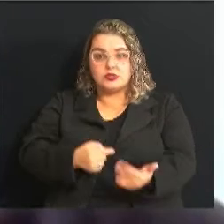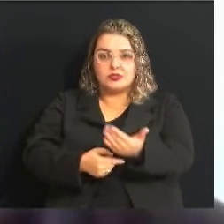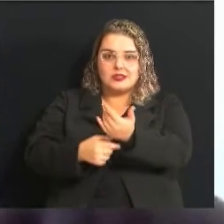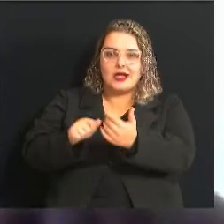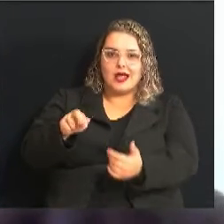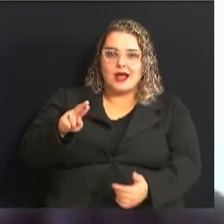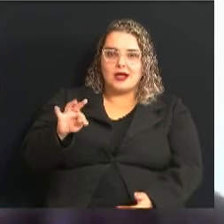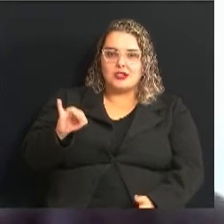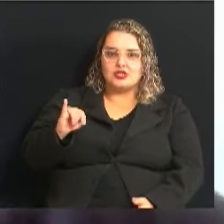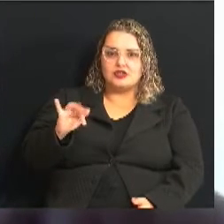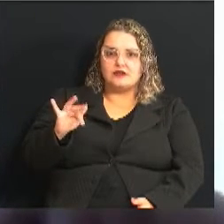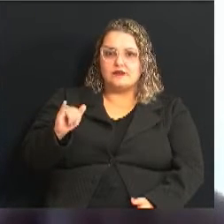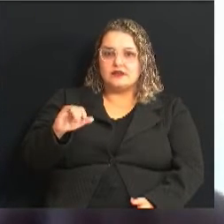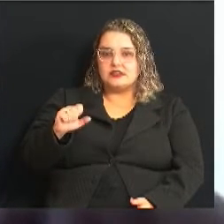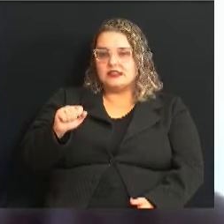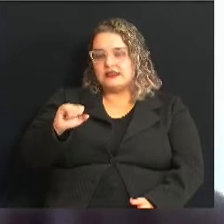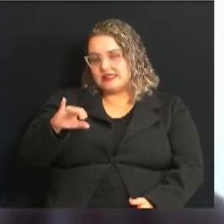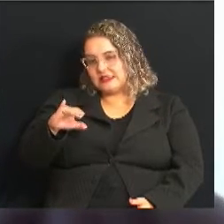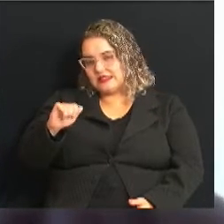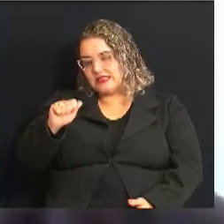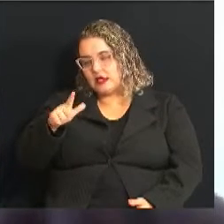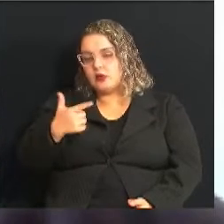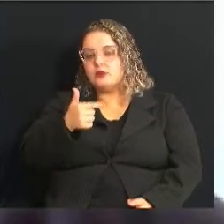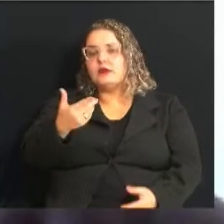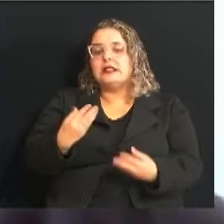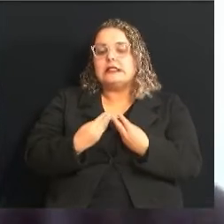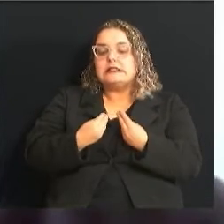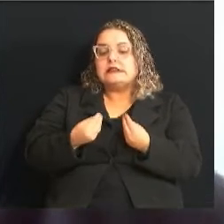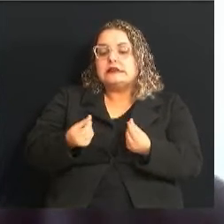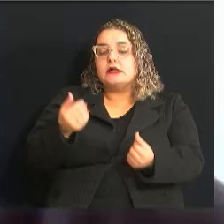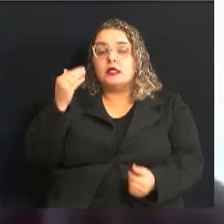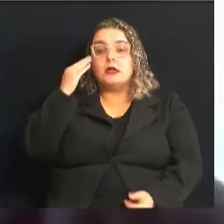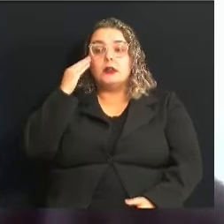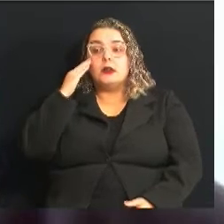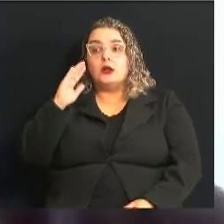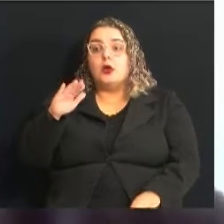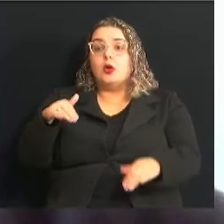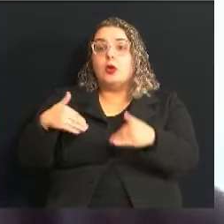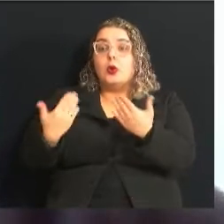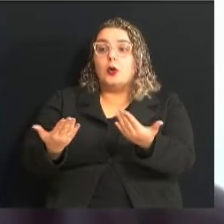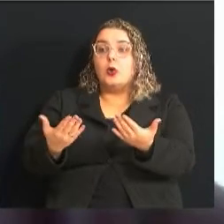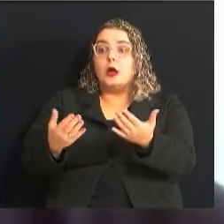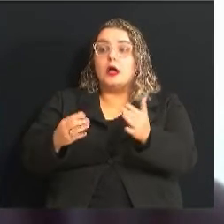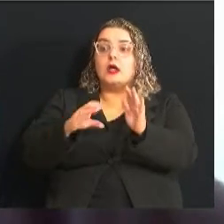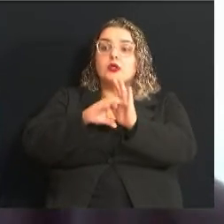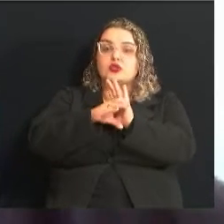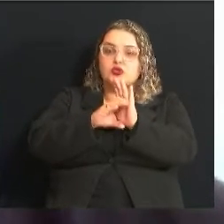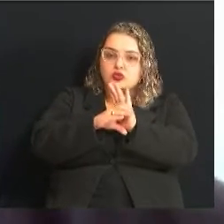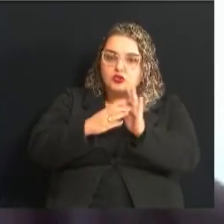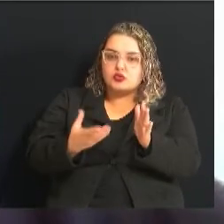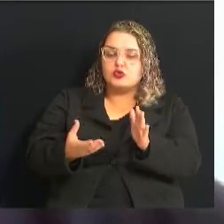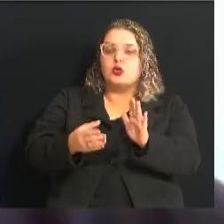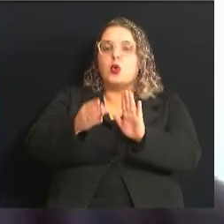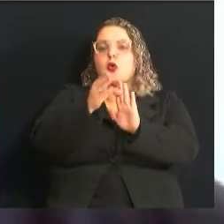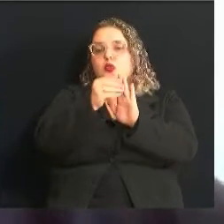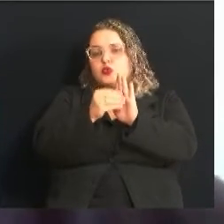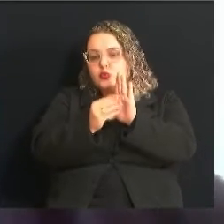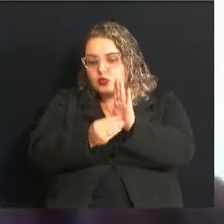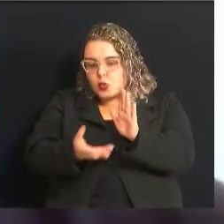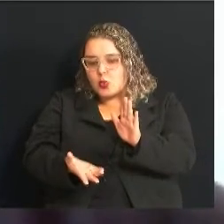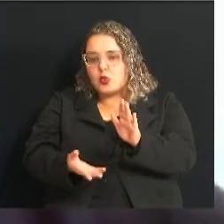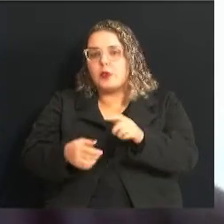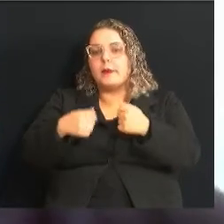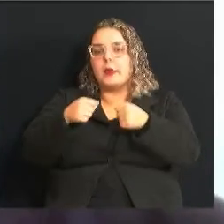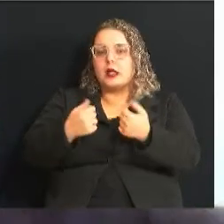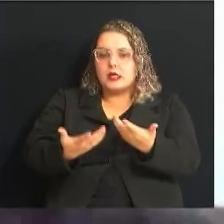ter a sabedoria, a sensibilidade de entender quais são os conteúdos que o aluno mais precisa estudar, o que ele precisa de